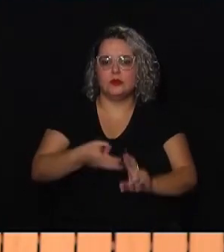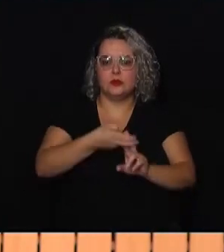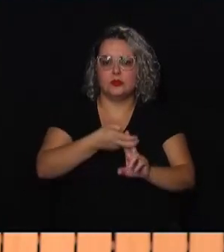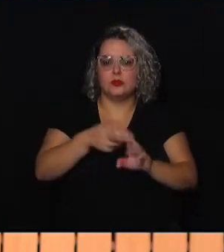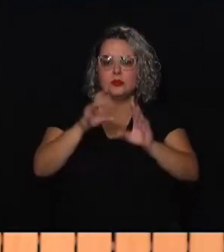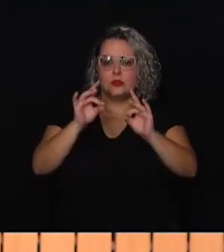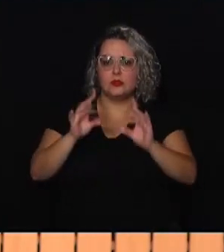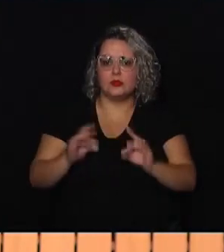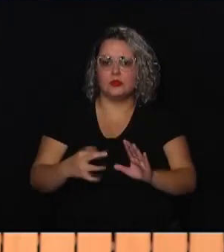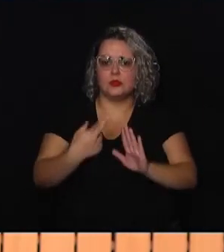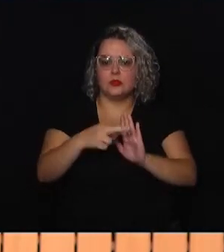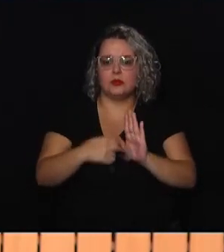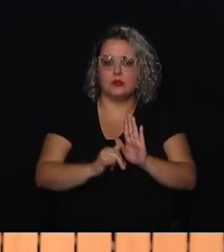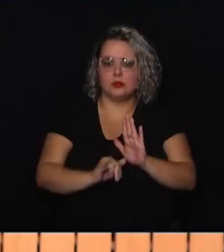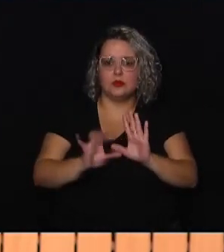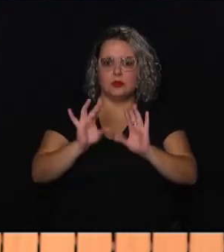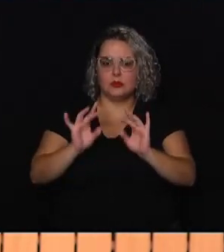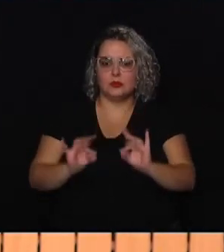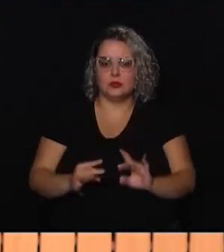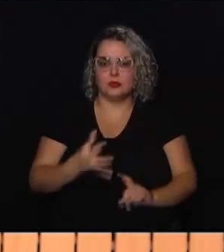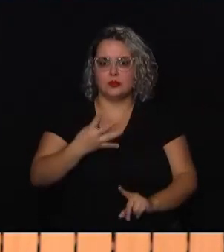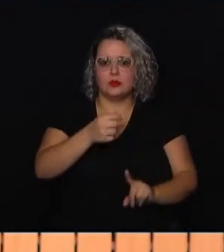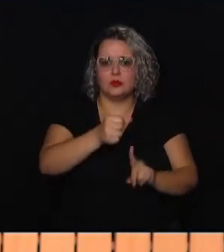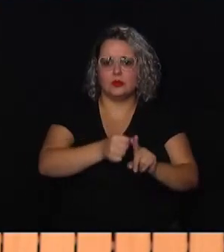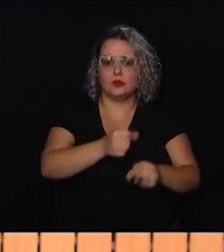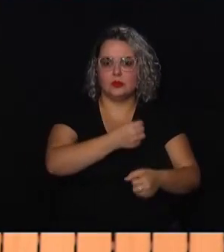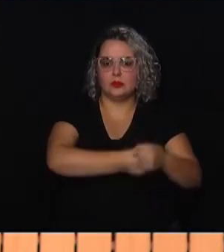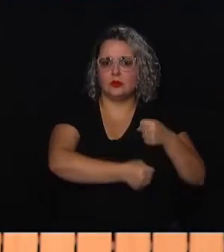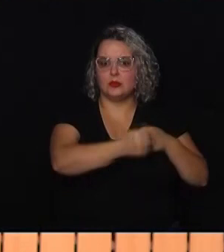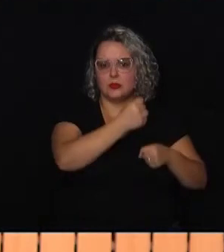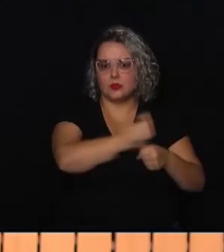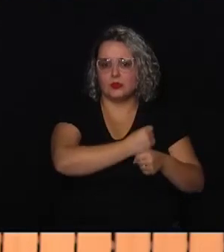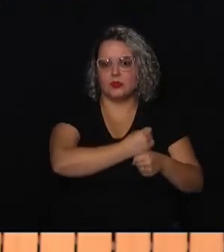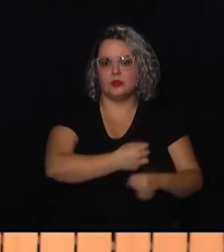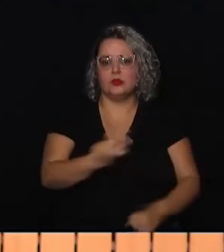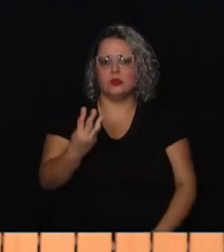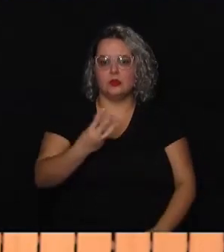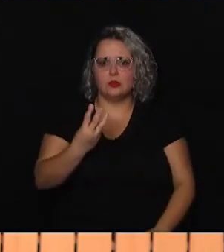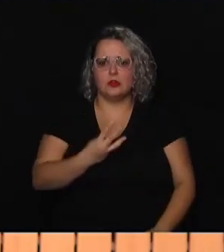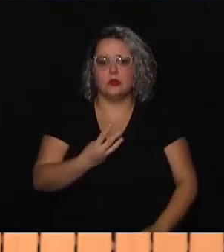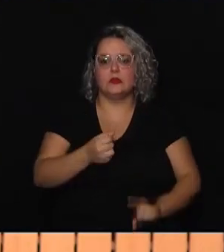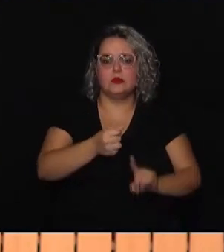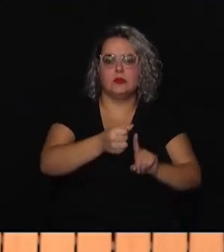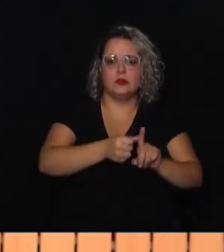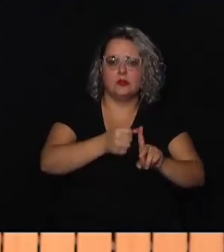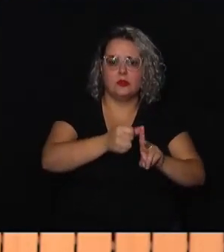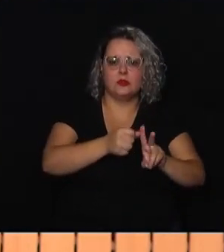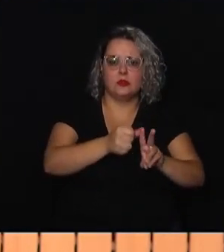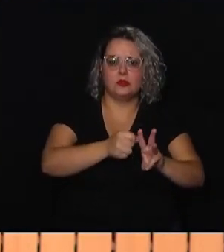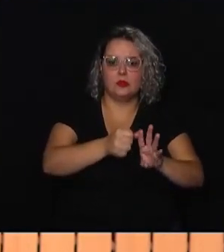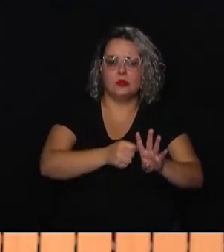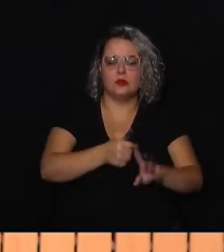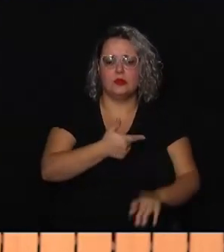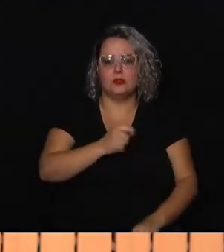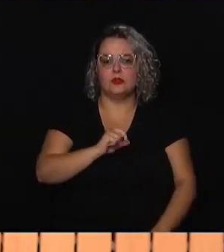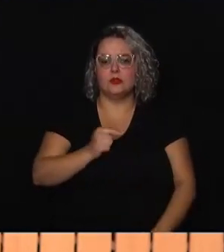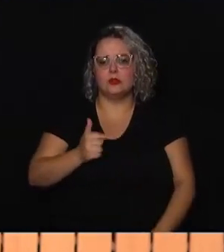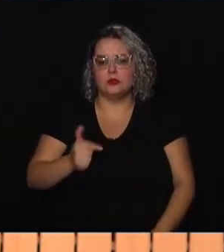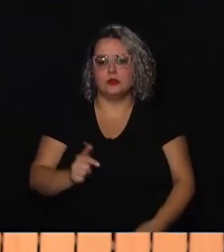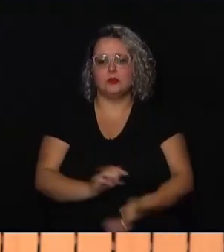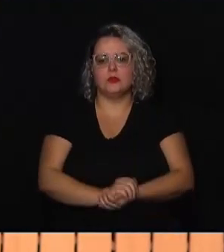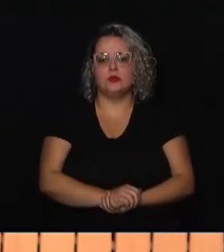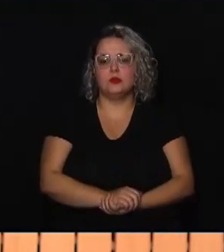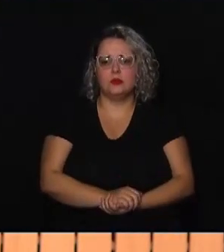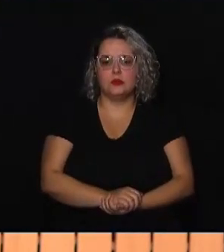do relatório detalhado do quadrimestre anterior, do terceiro quadrimestre de 2022. Tal